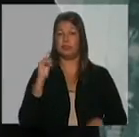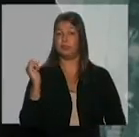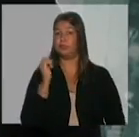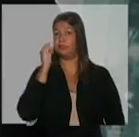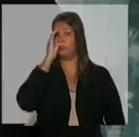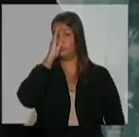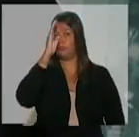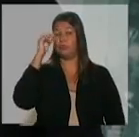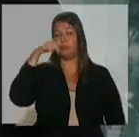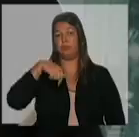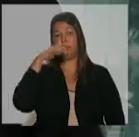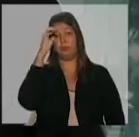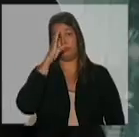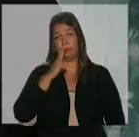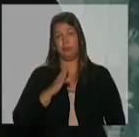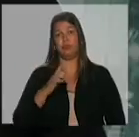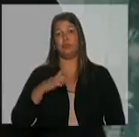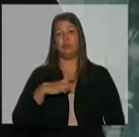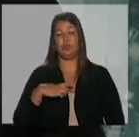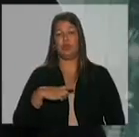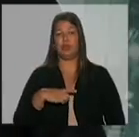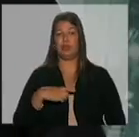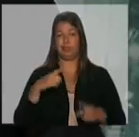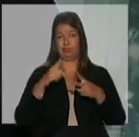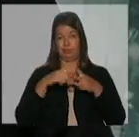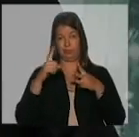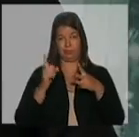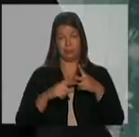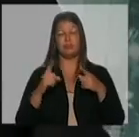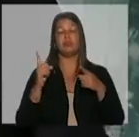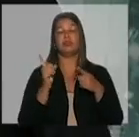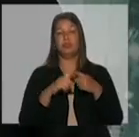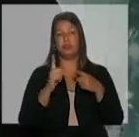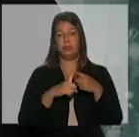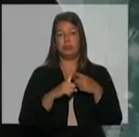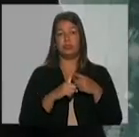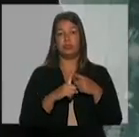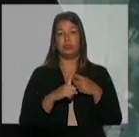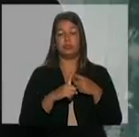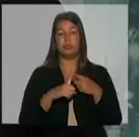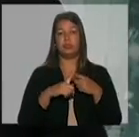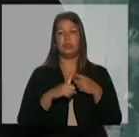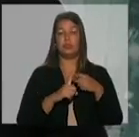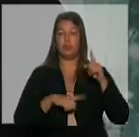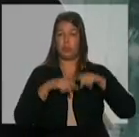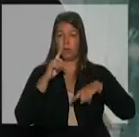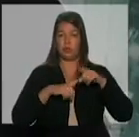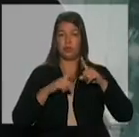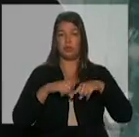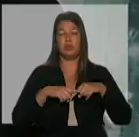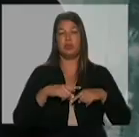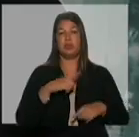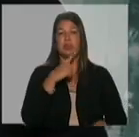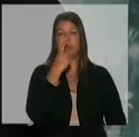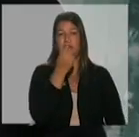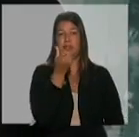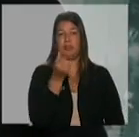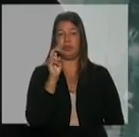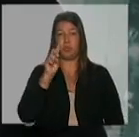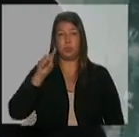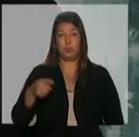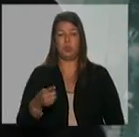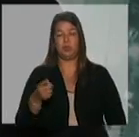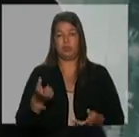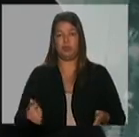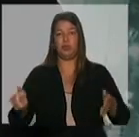para o Brasil. Não é? Ele era dividido em 2 trens, 2 etapas, né, um primeiro trem com uma produção de